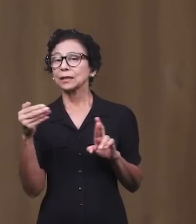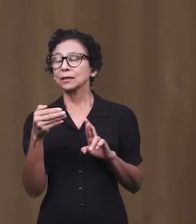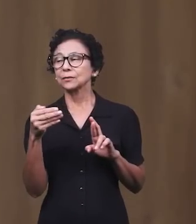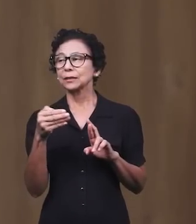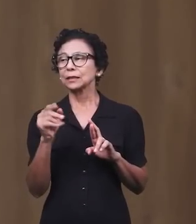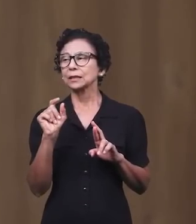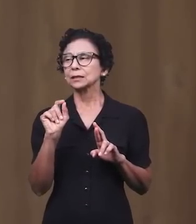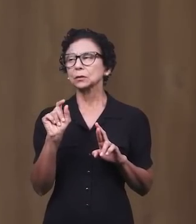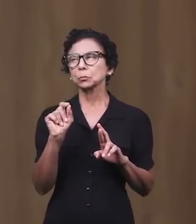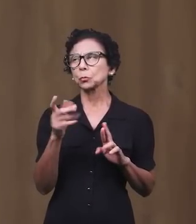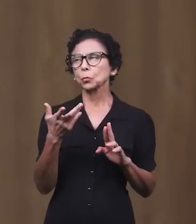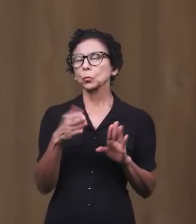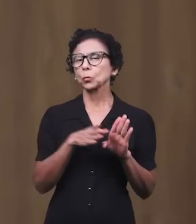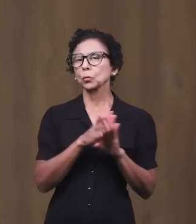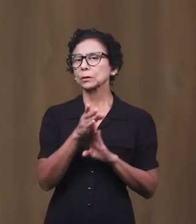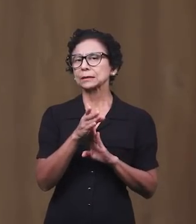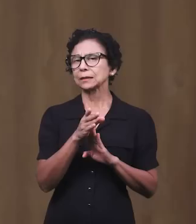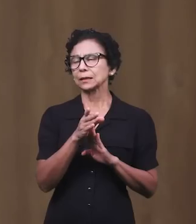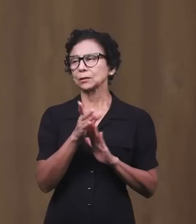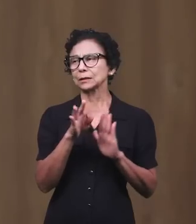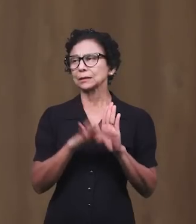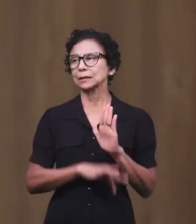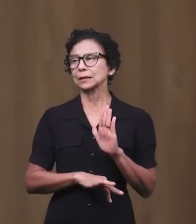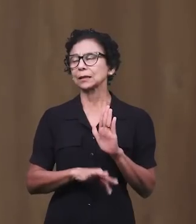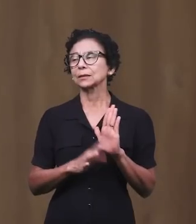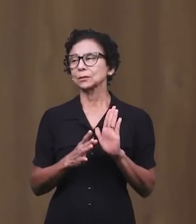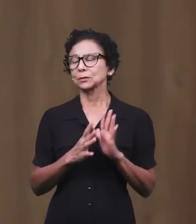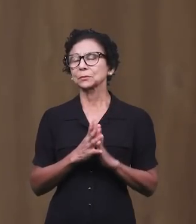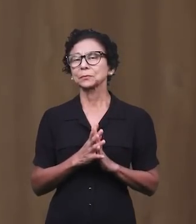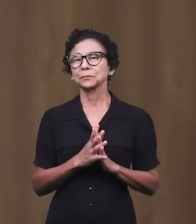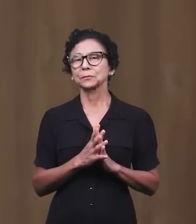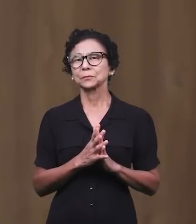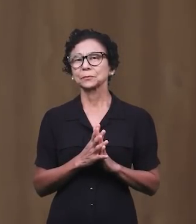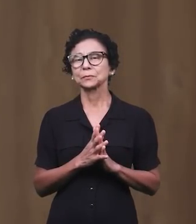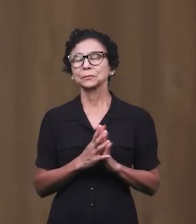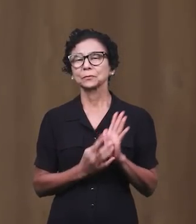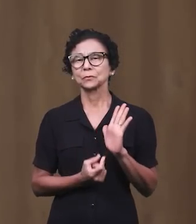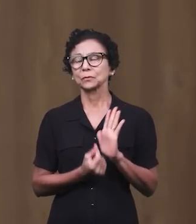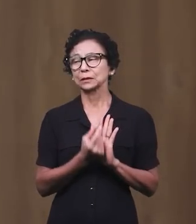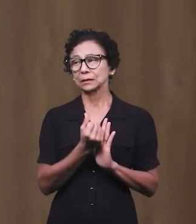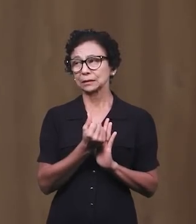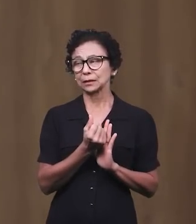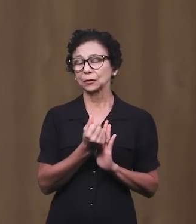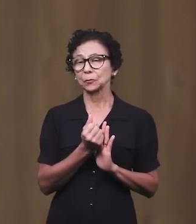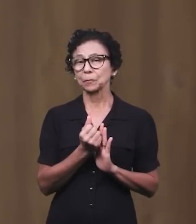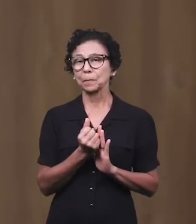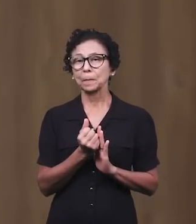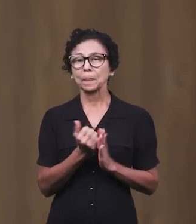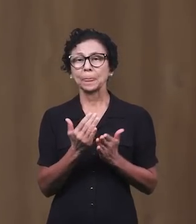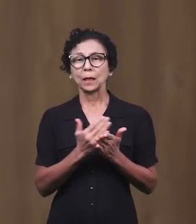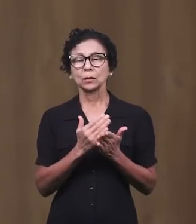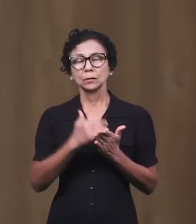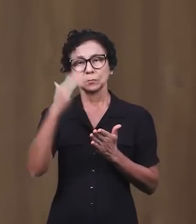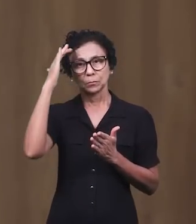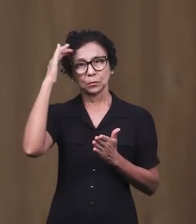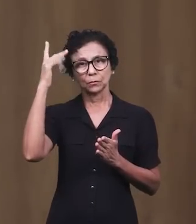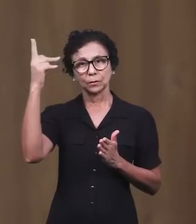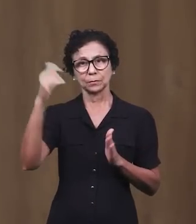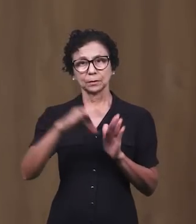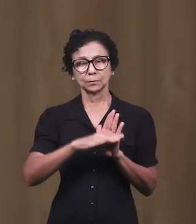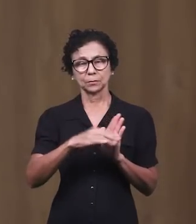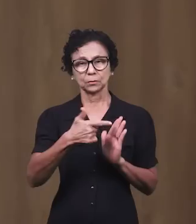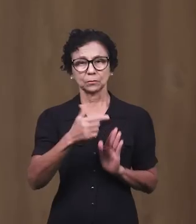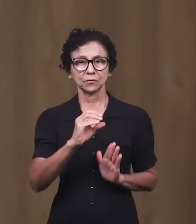a advertência ou qual o conselho que o Senhor está dando ali no aspecto financeiro. Tem um provérbio, Provérbios capítulo